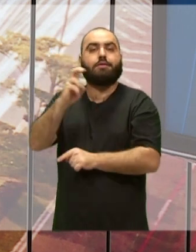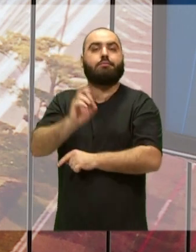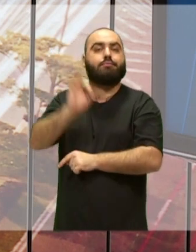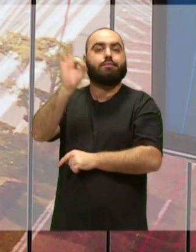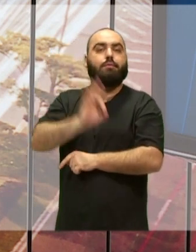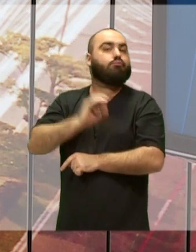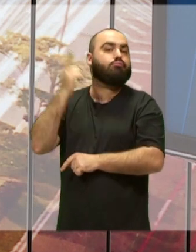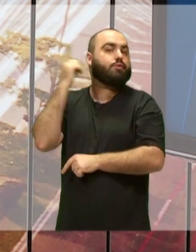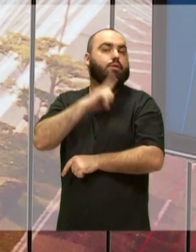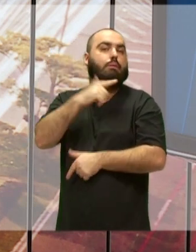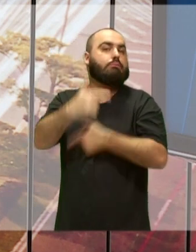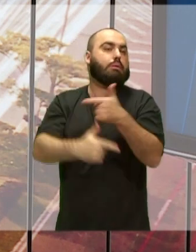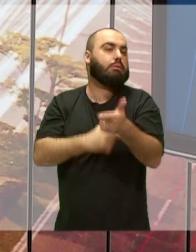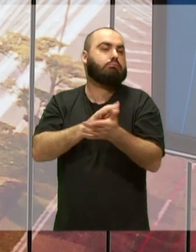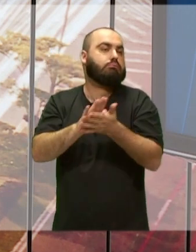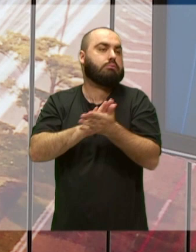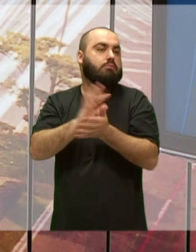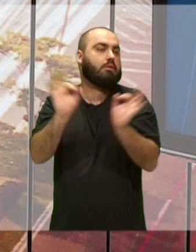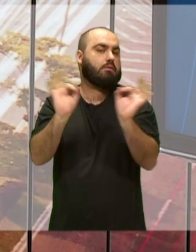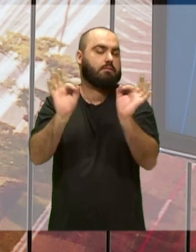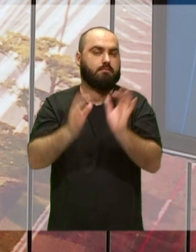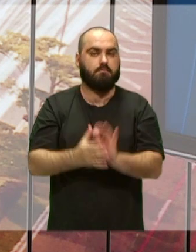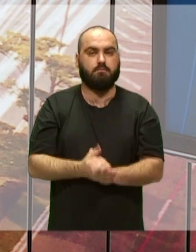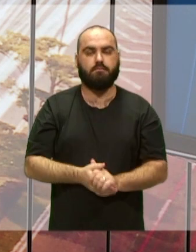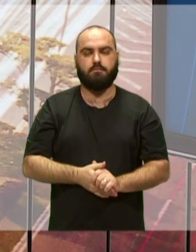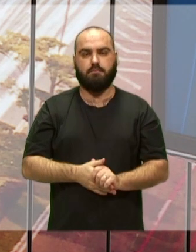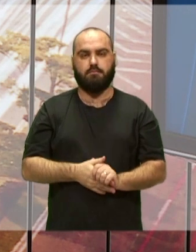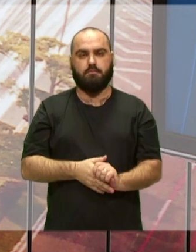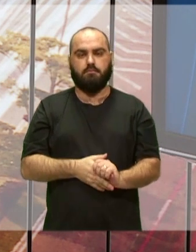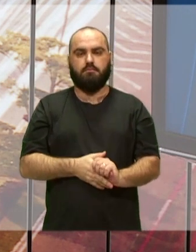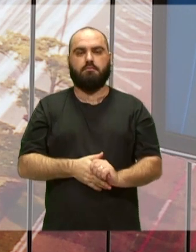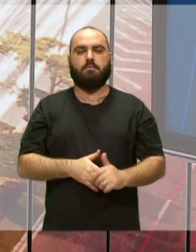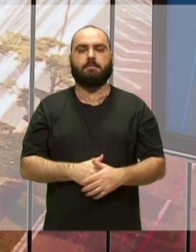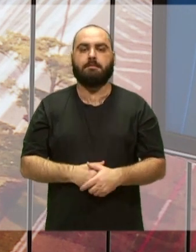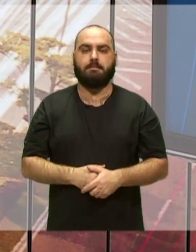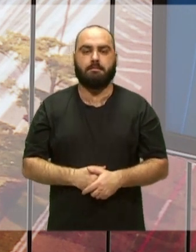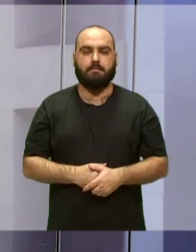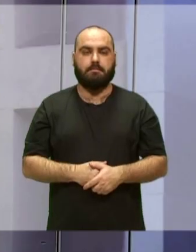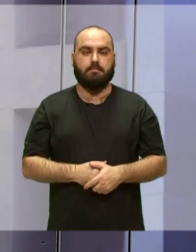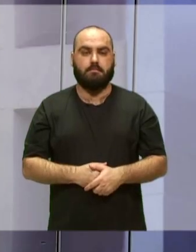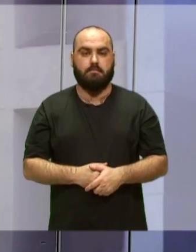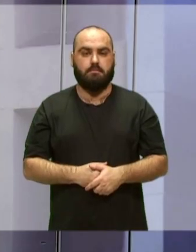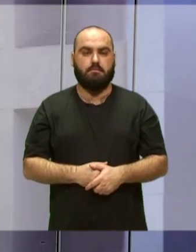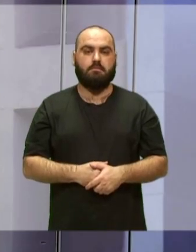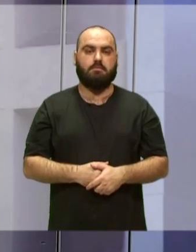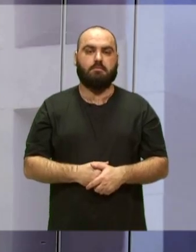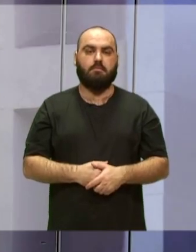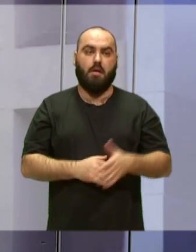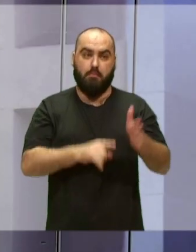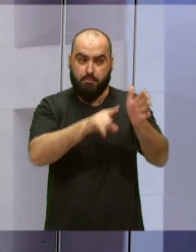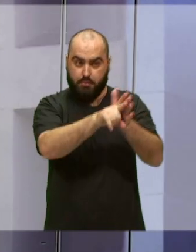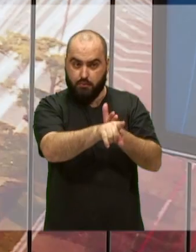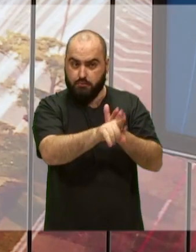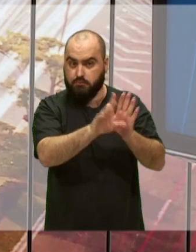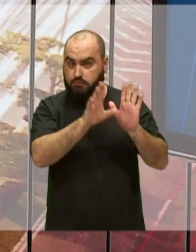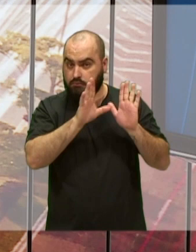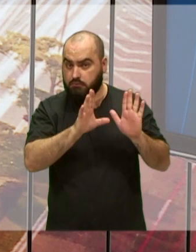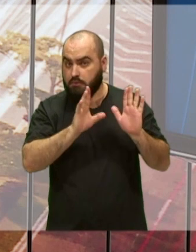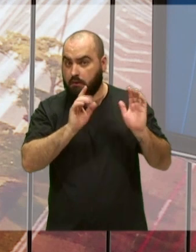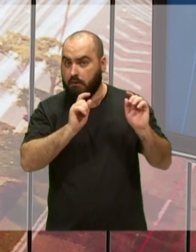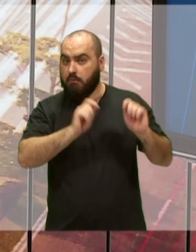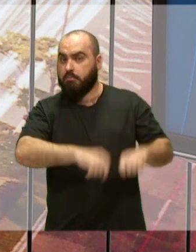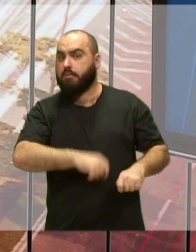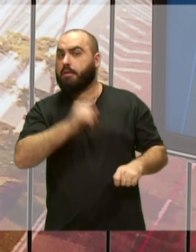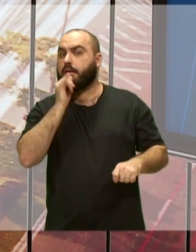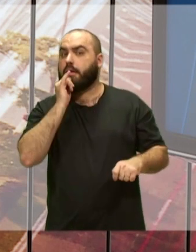gestão direta eh pergunto para senhor não pode trazer também impactos negativos como por exemplo na questão da